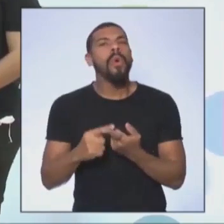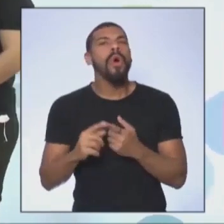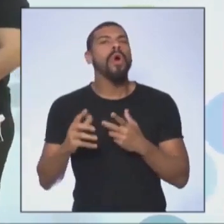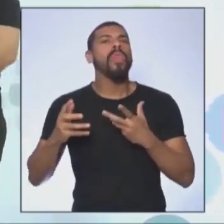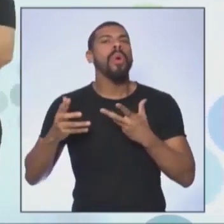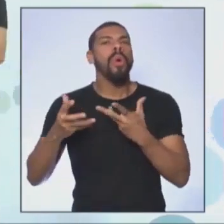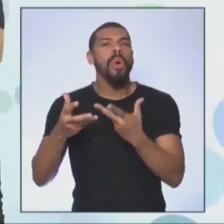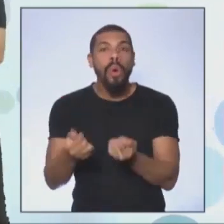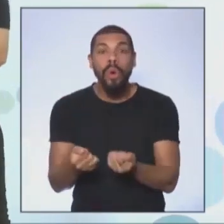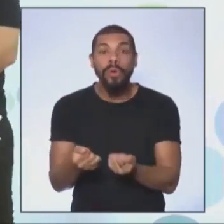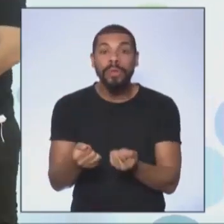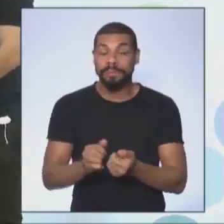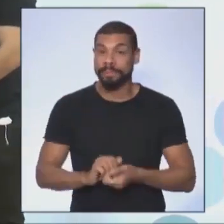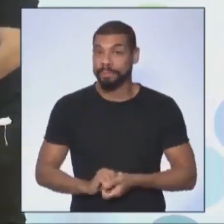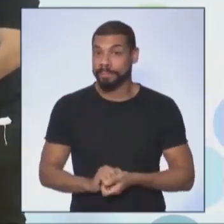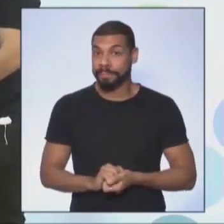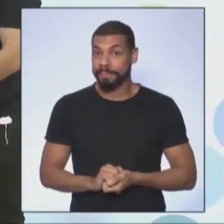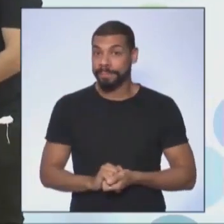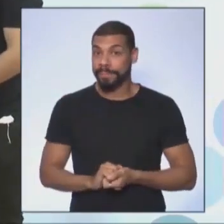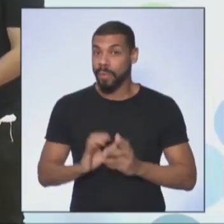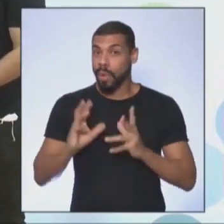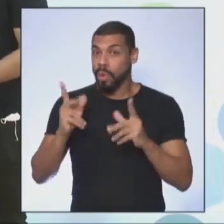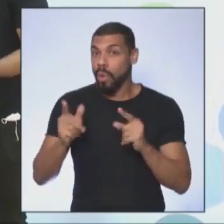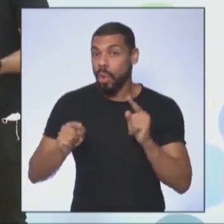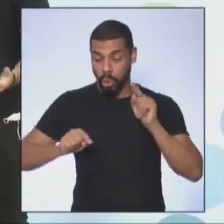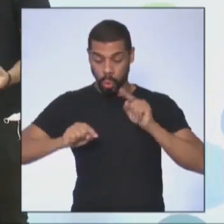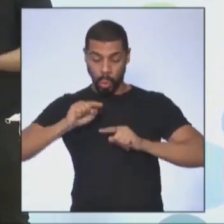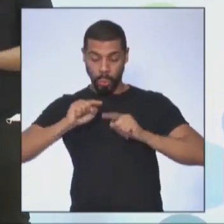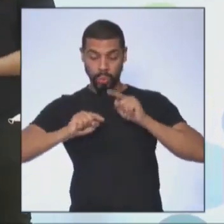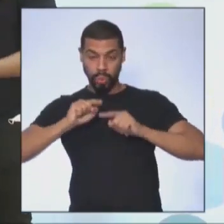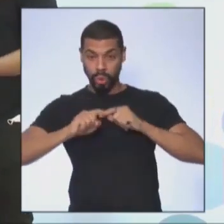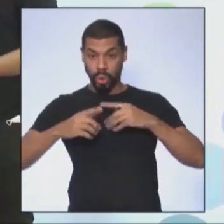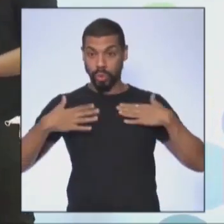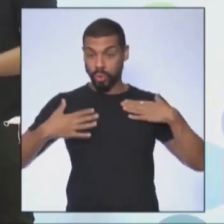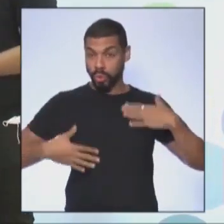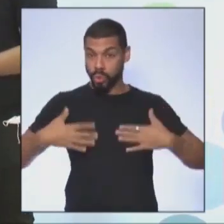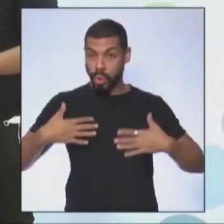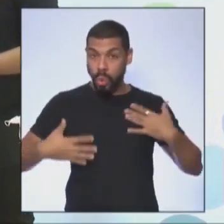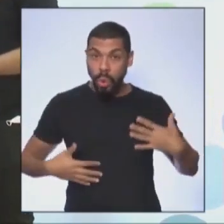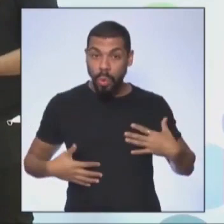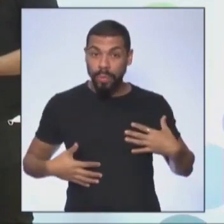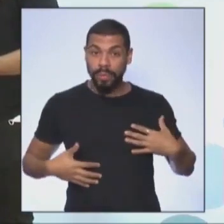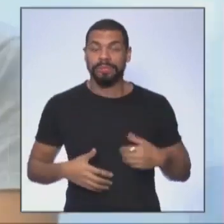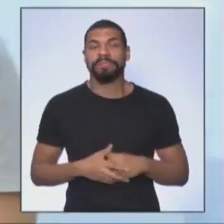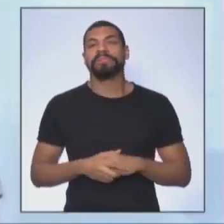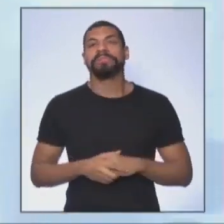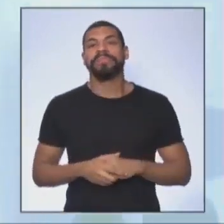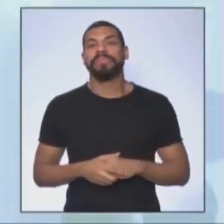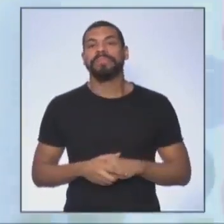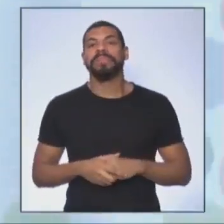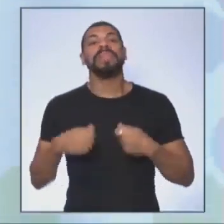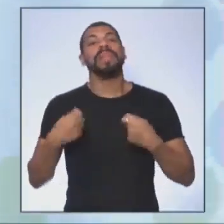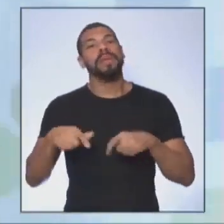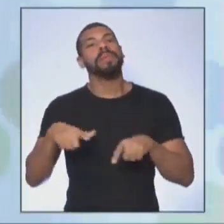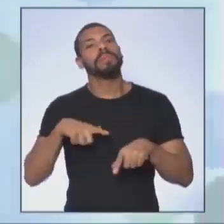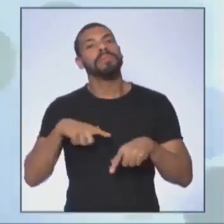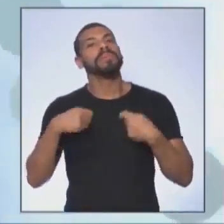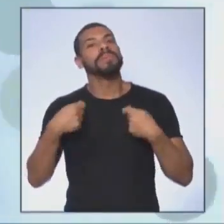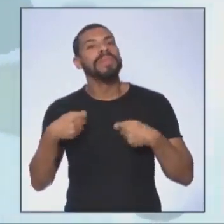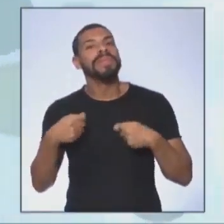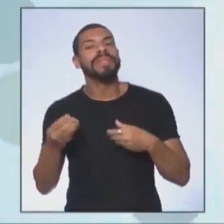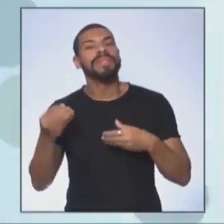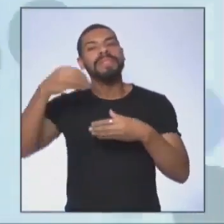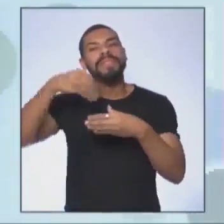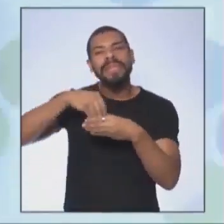material, todo objeto, todo o corpo, como essa taça, possui